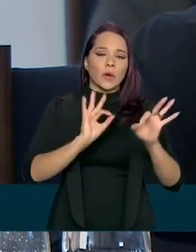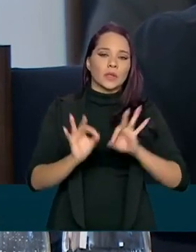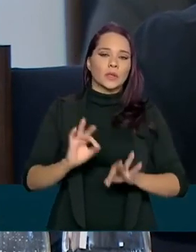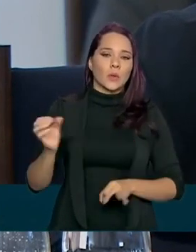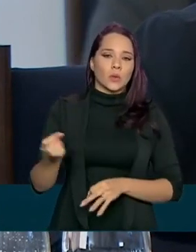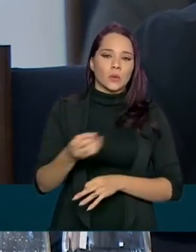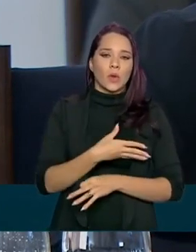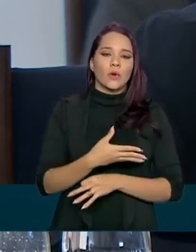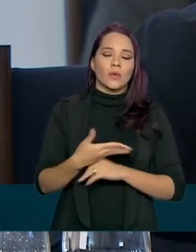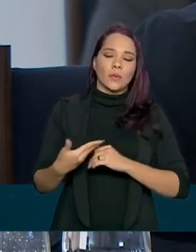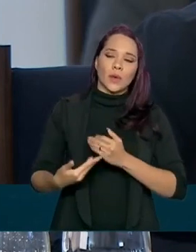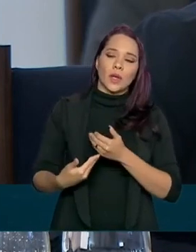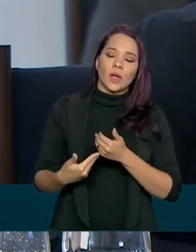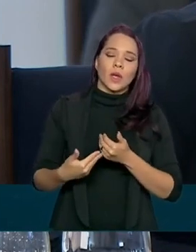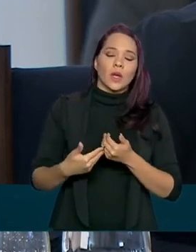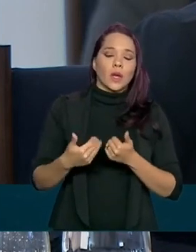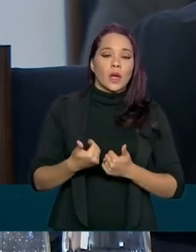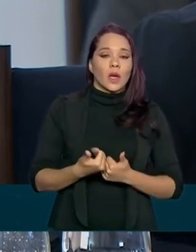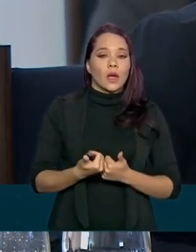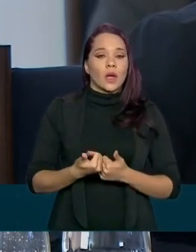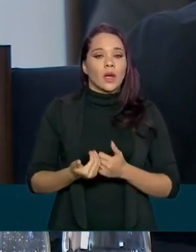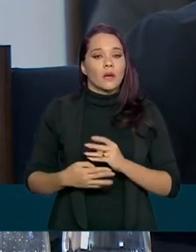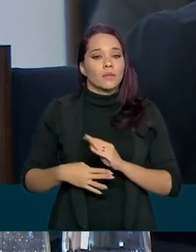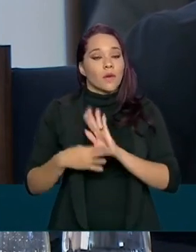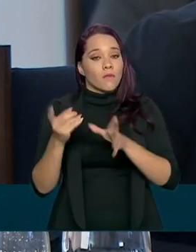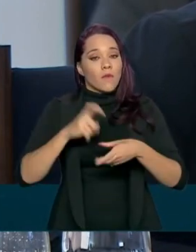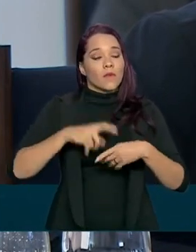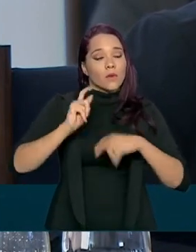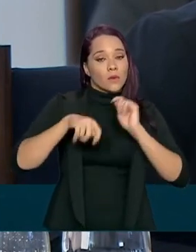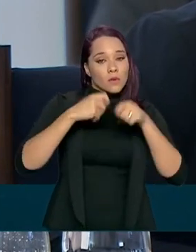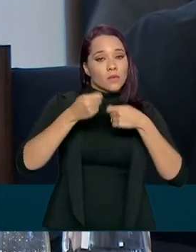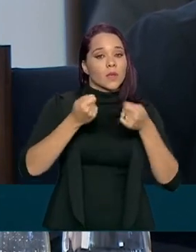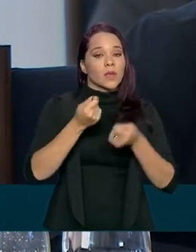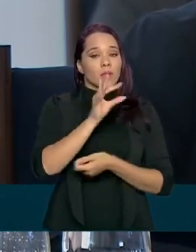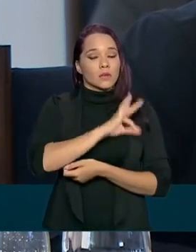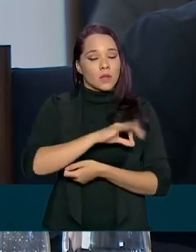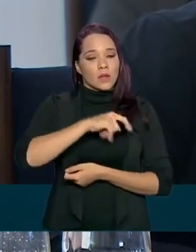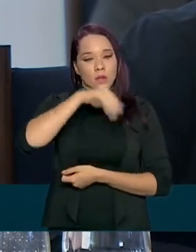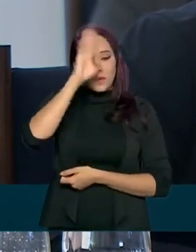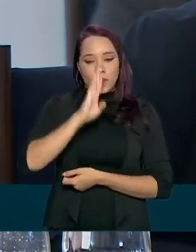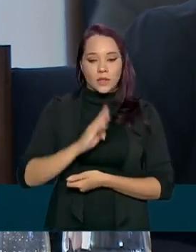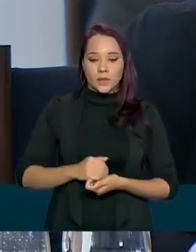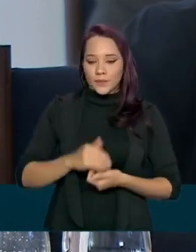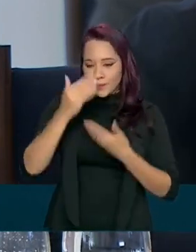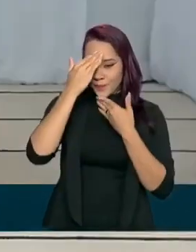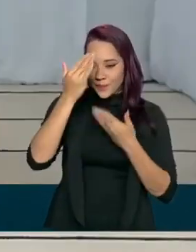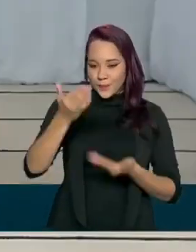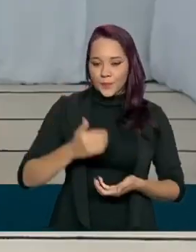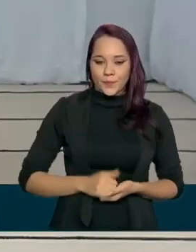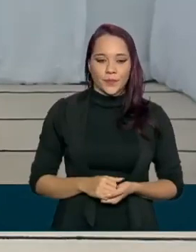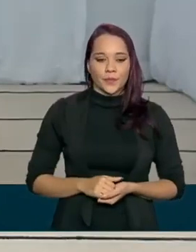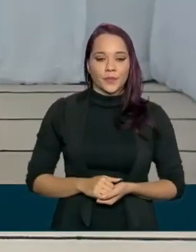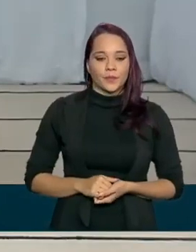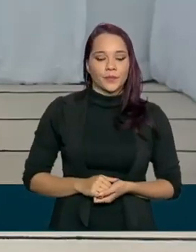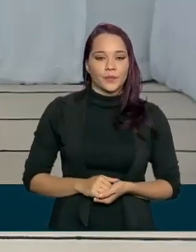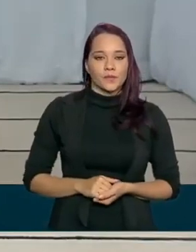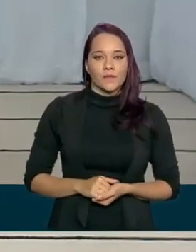em benefício da retomada econômica em benefício do emprego em benefício da renda aqui no brasil obrigado